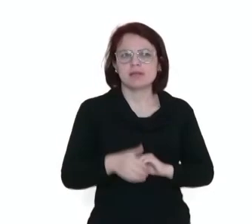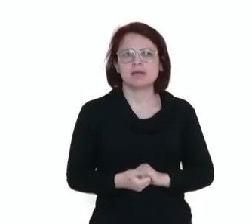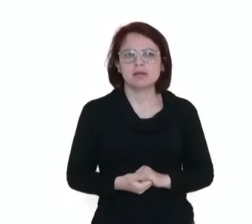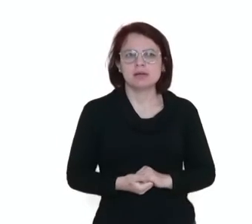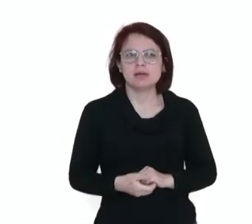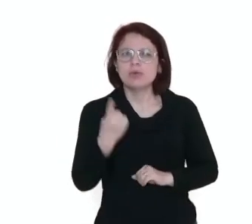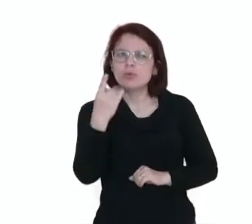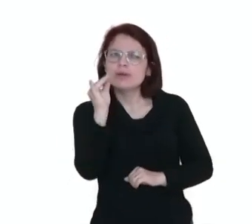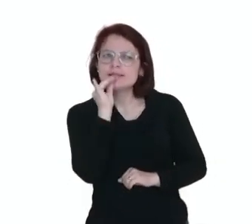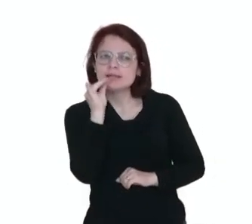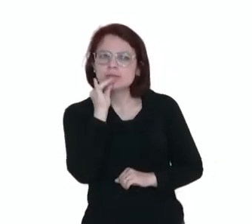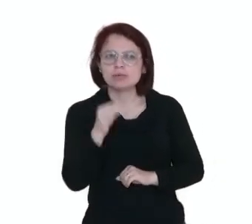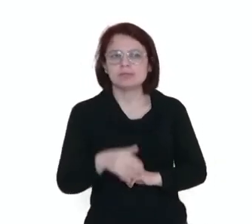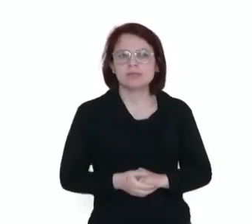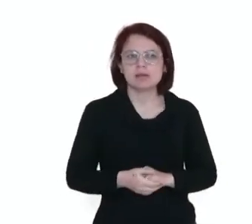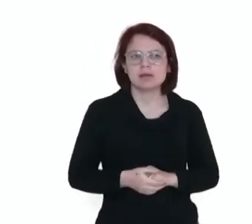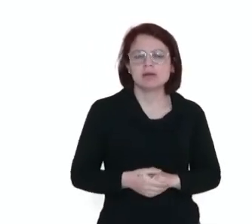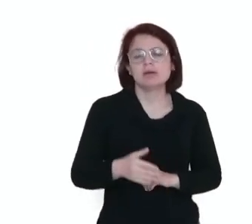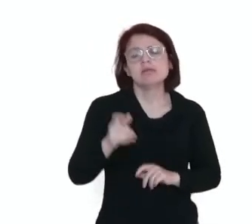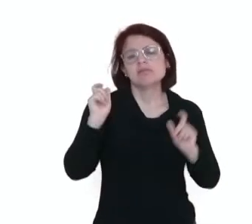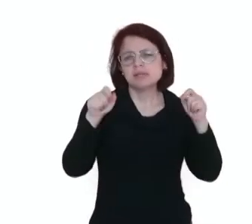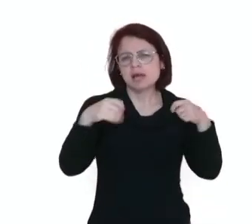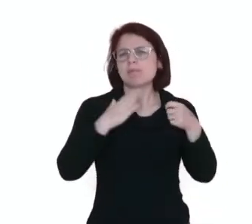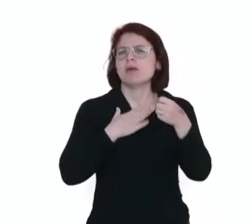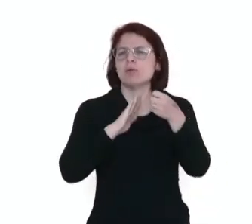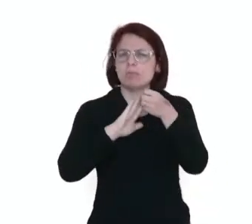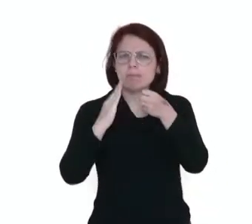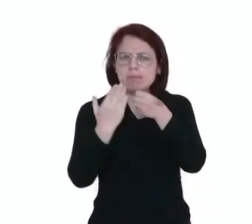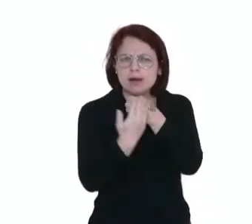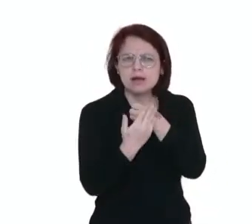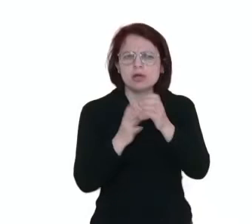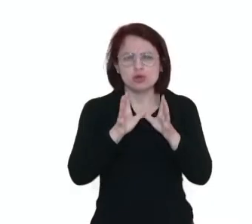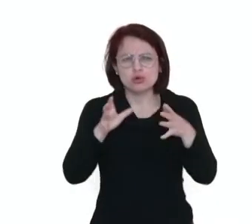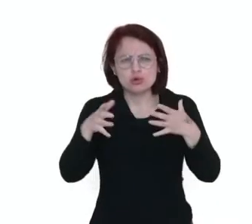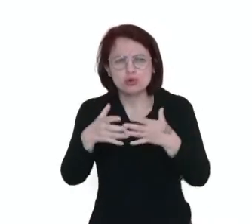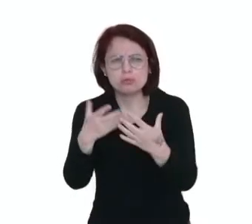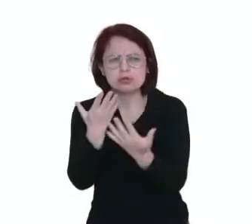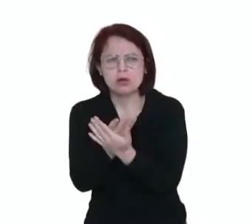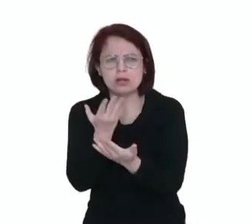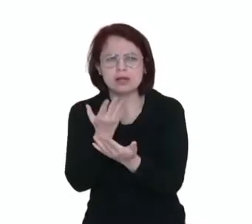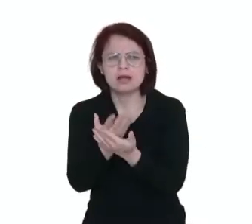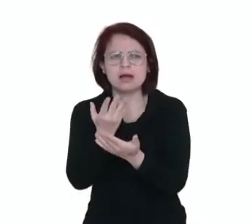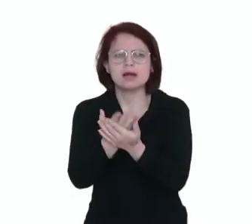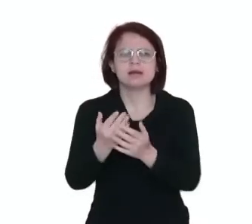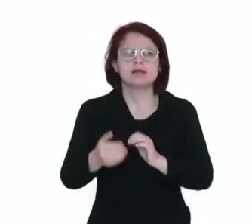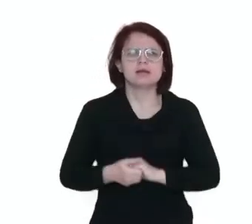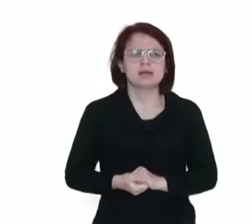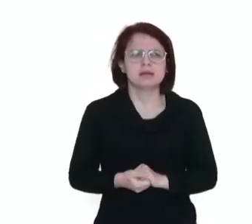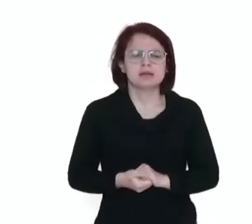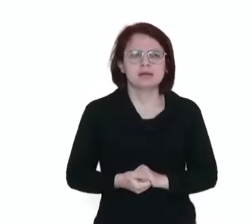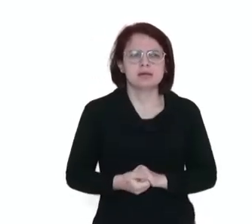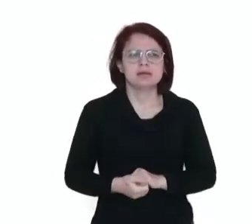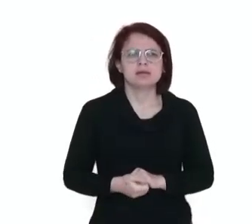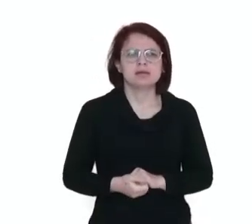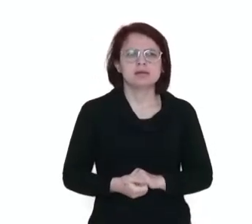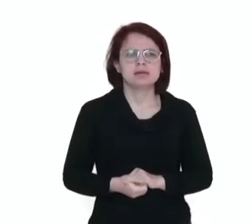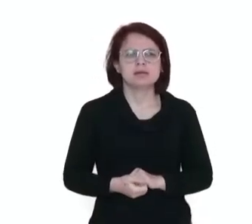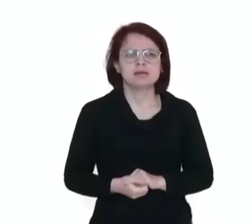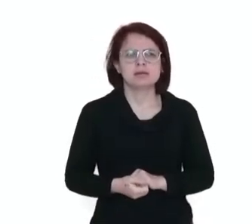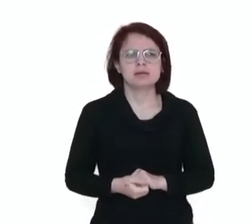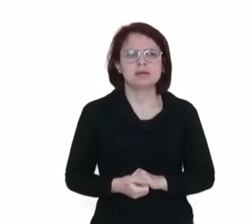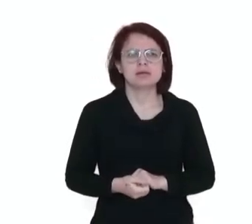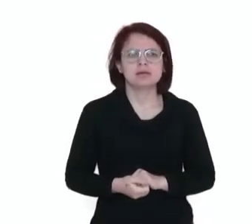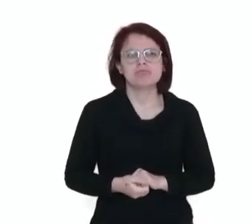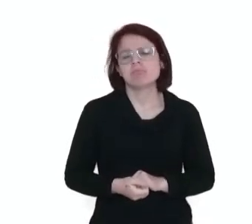Por exemplo, pode ser para o seu bairro, toda a comunidade escolar, né? Pode ser um público